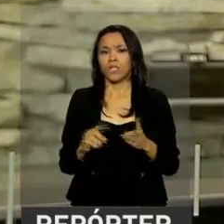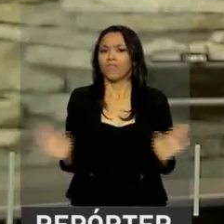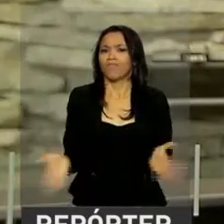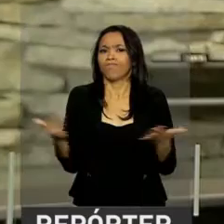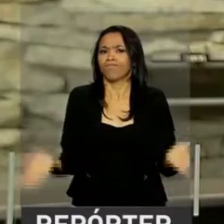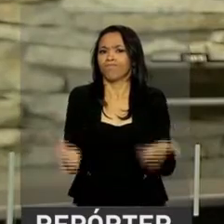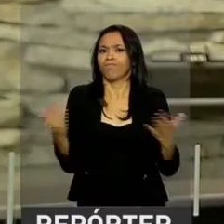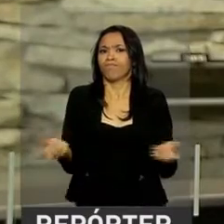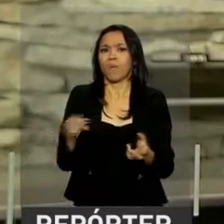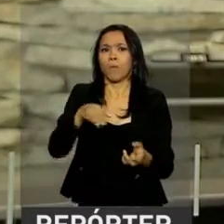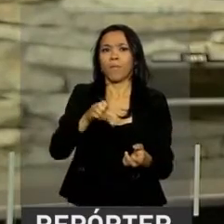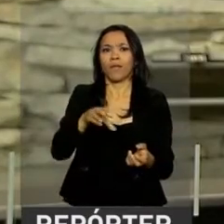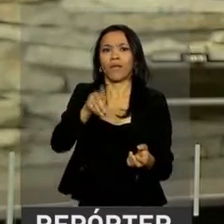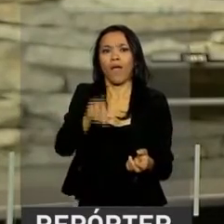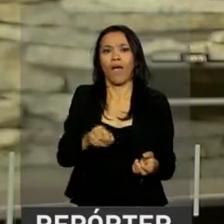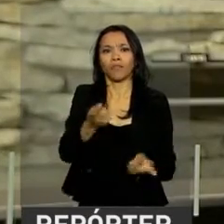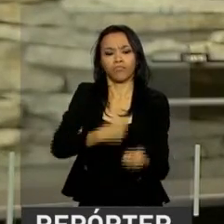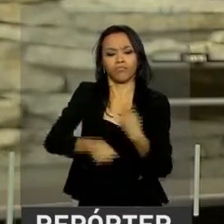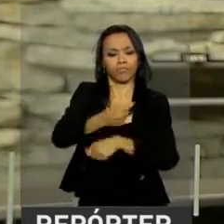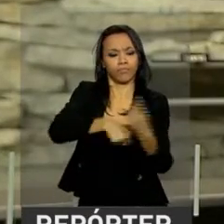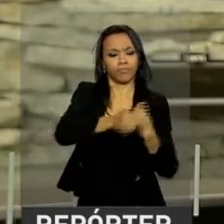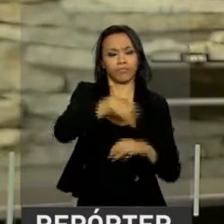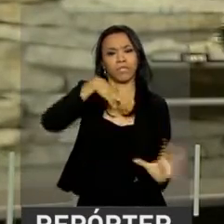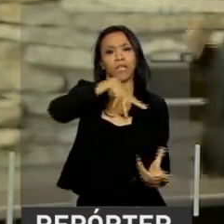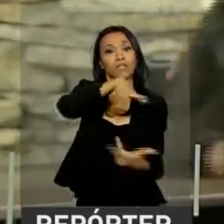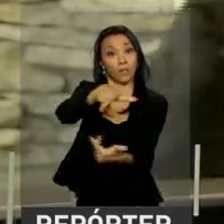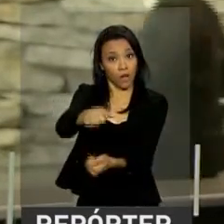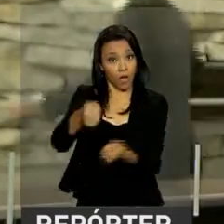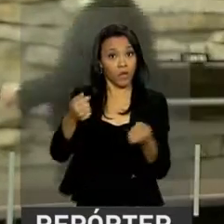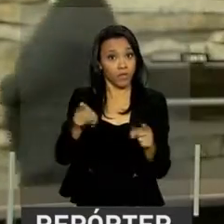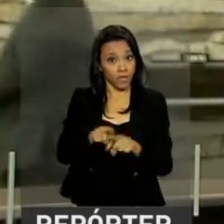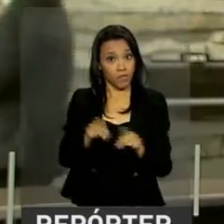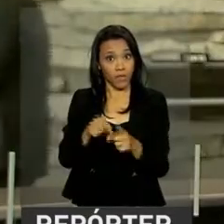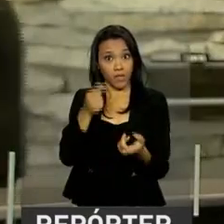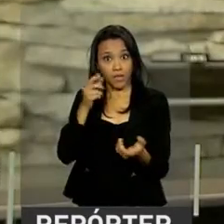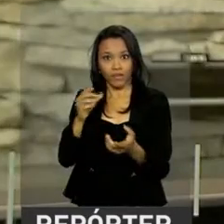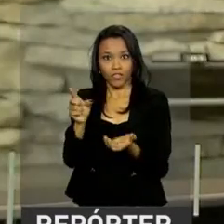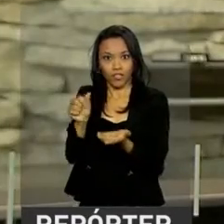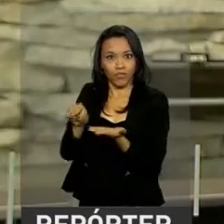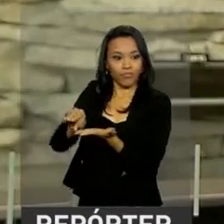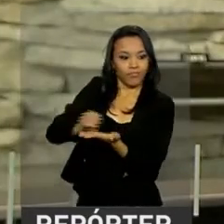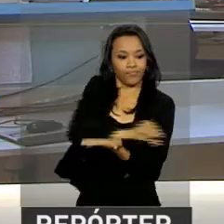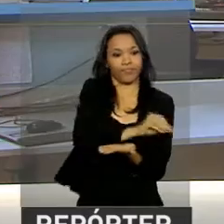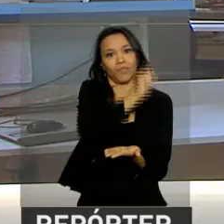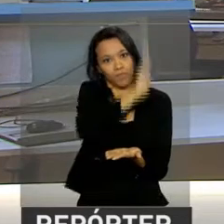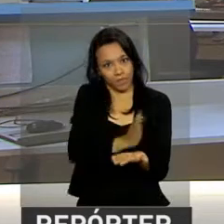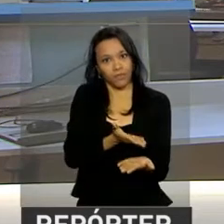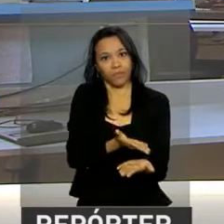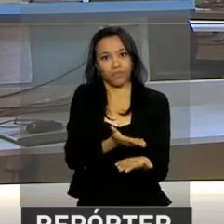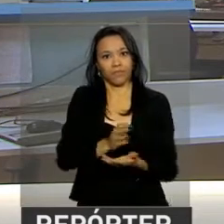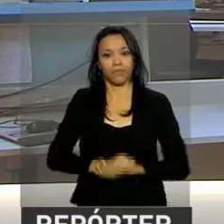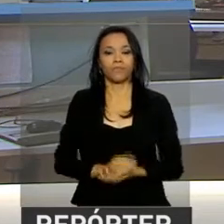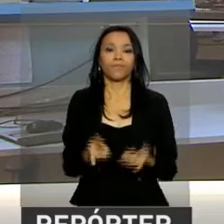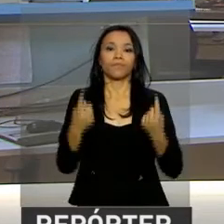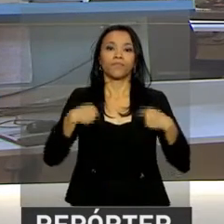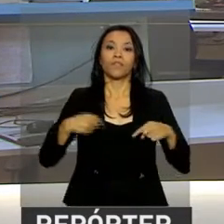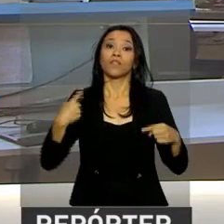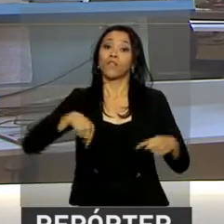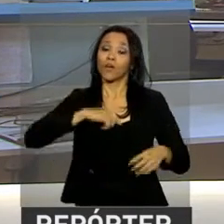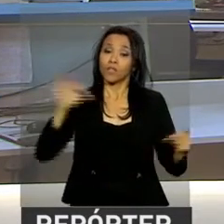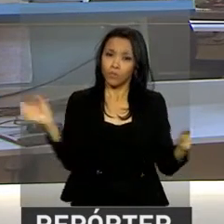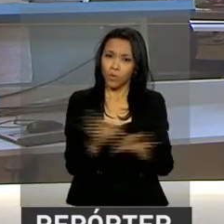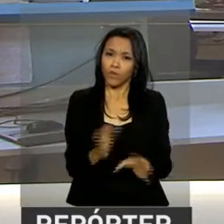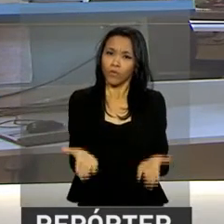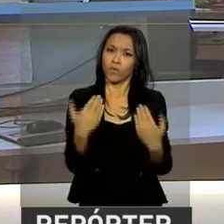mercado internacional, o comércio internacional e também atrair investimentos para o Brasil. E nós ficamos por aqui. Voltamos